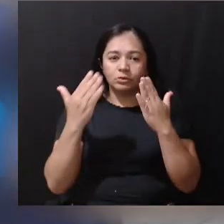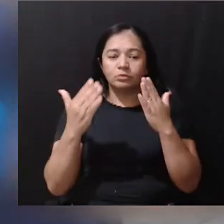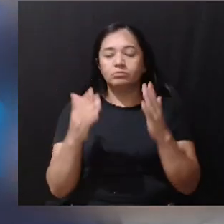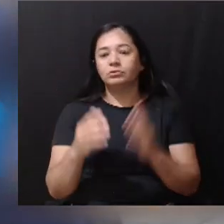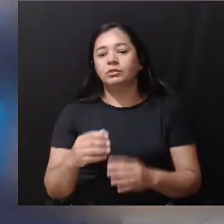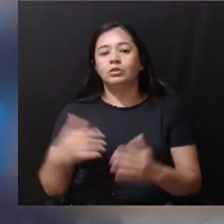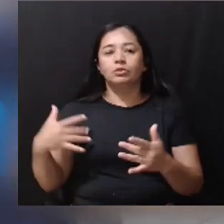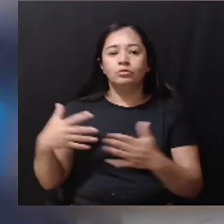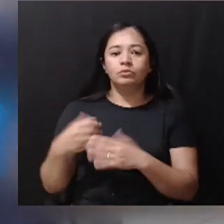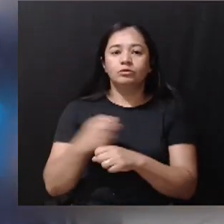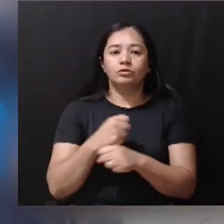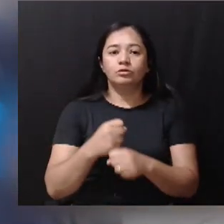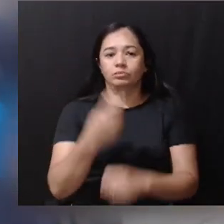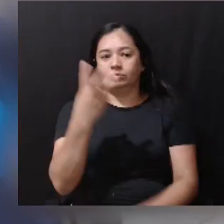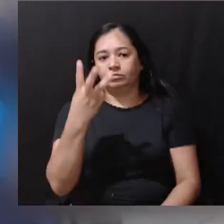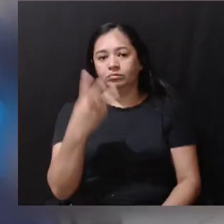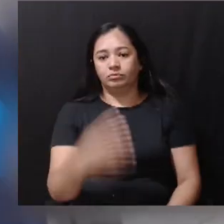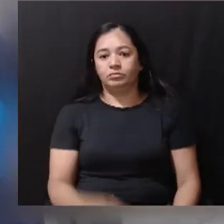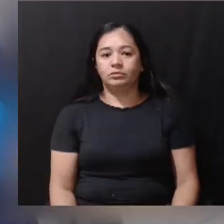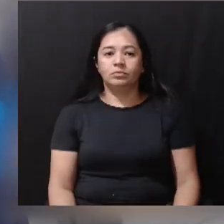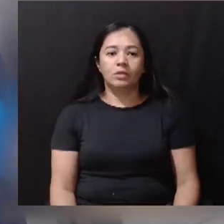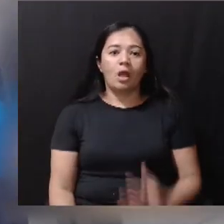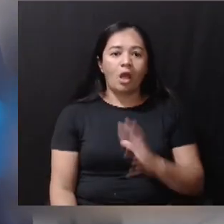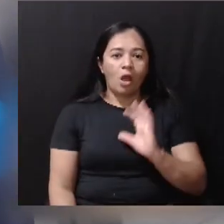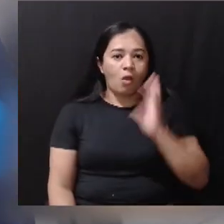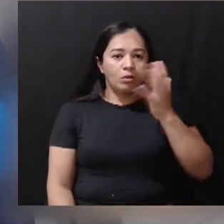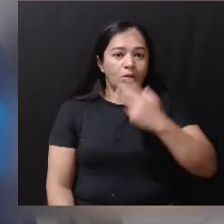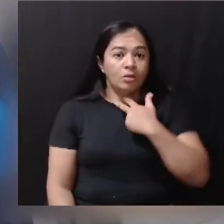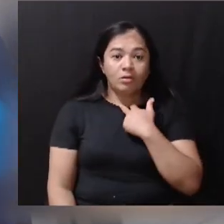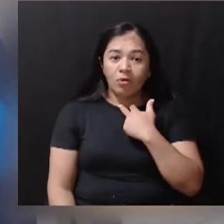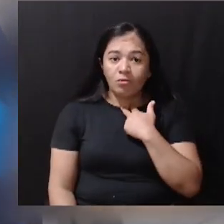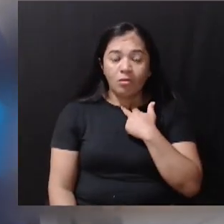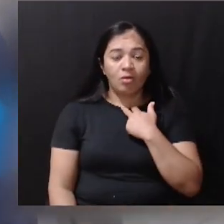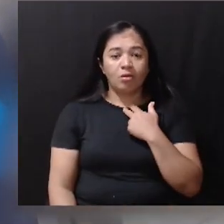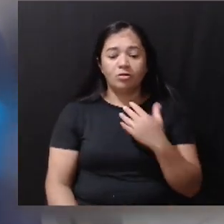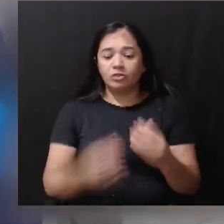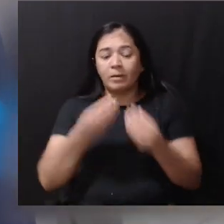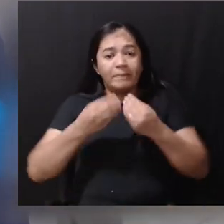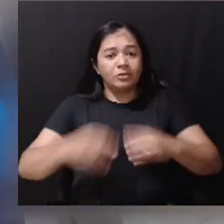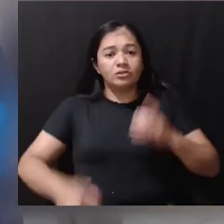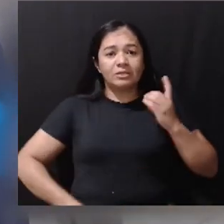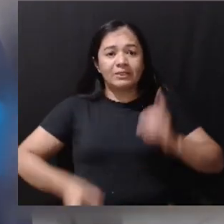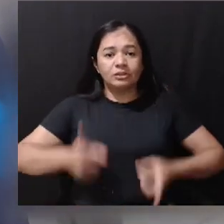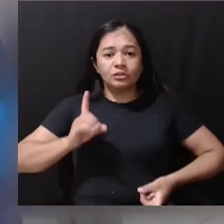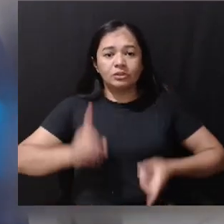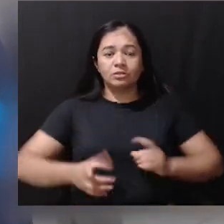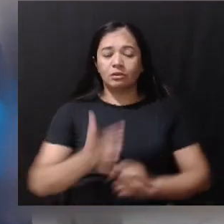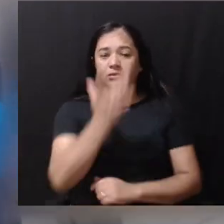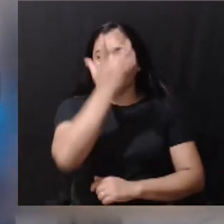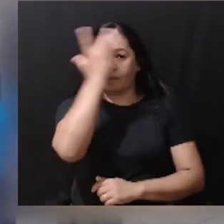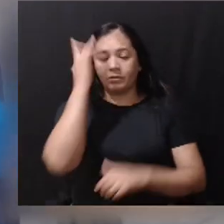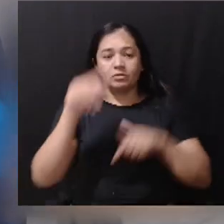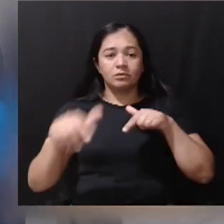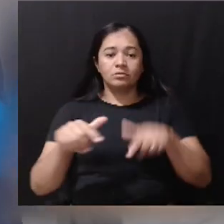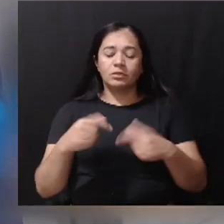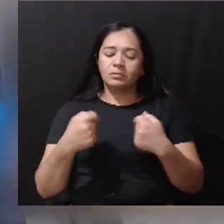Então, é algo que não pode acontecer, isso fere a dignidade da pessoa que está trabalhando ali e que precisa ter calma, tranquilidade para atender bem